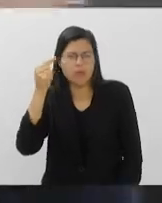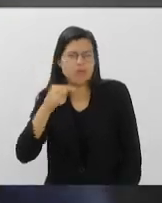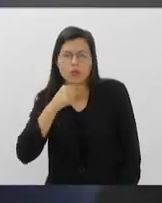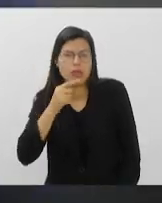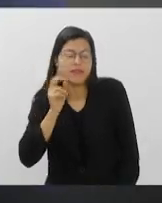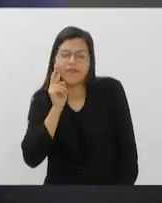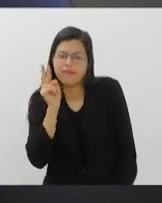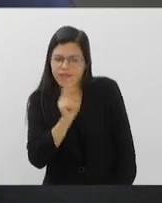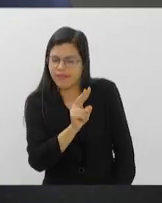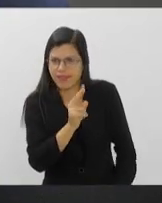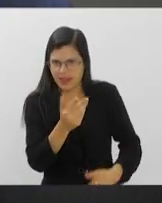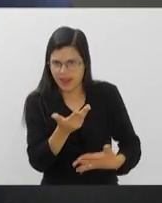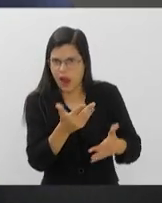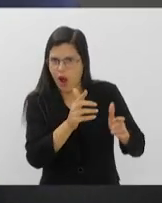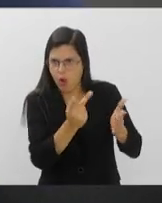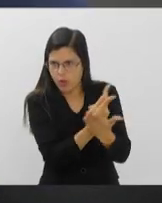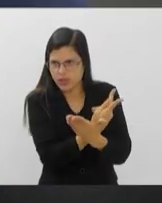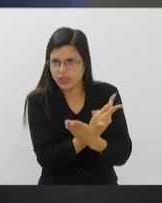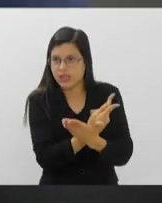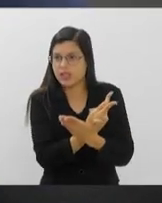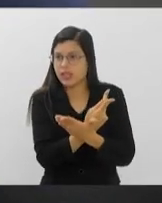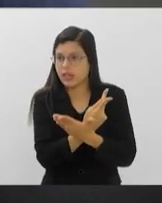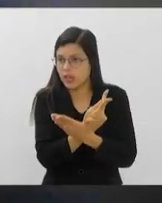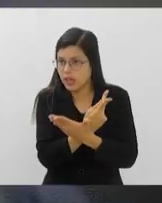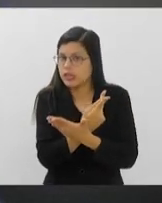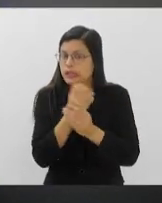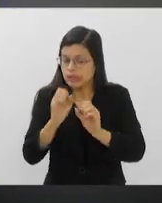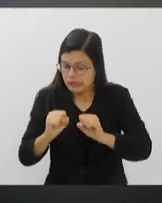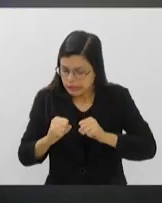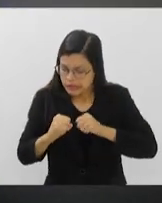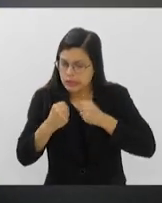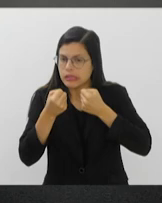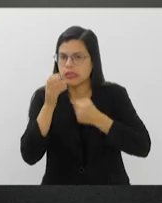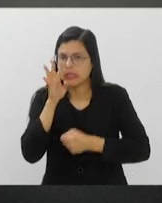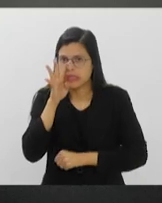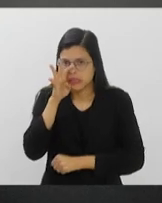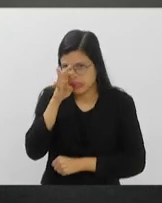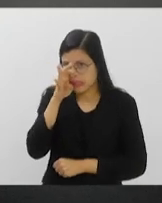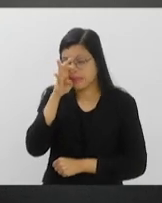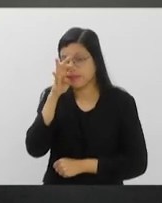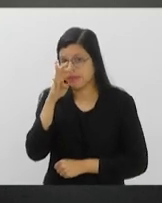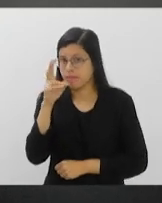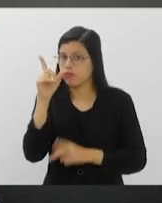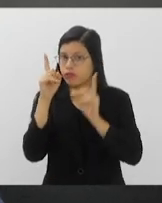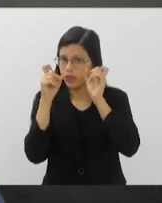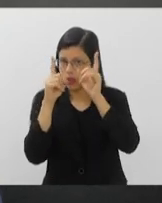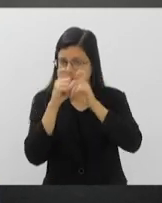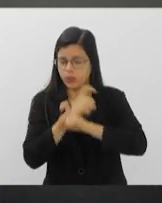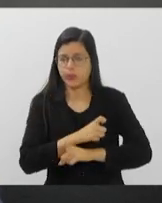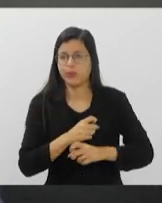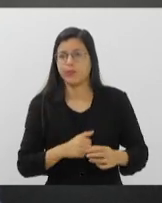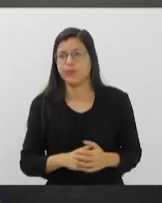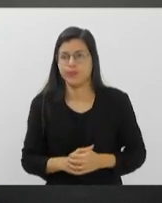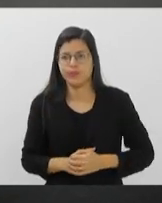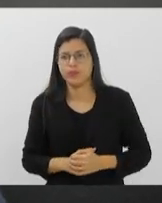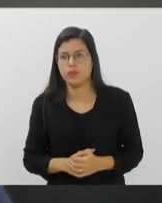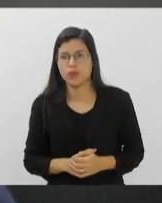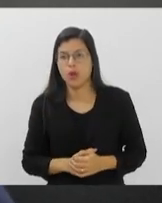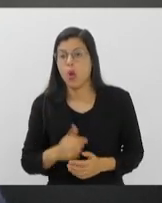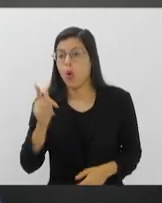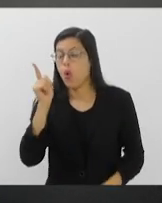sangue porque a gente acompanha o trabalho suando do sangue uma resistência ferrenha aguerrida e agressiva